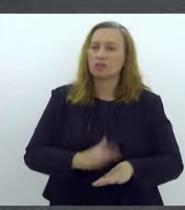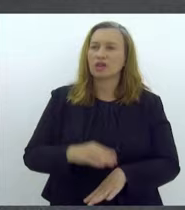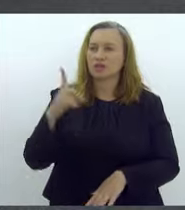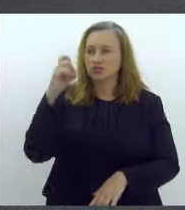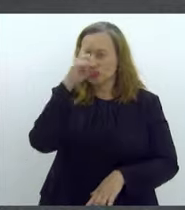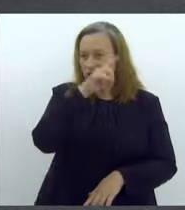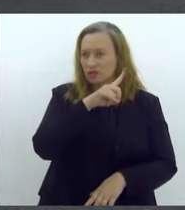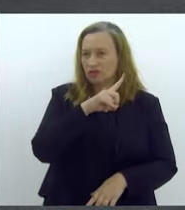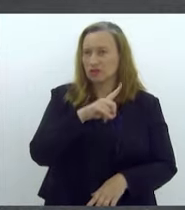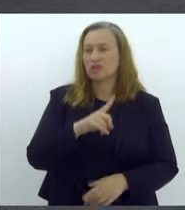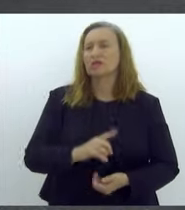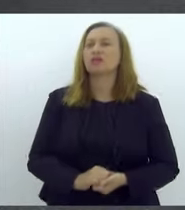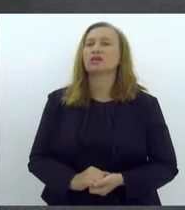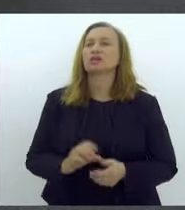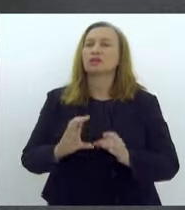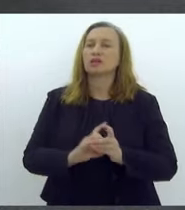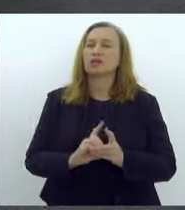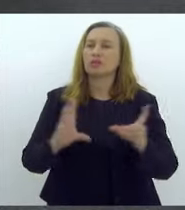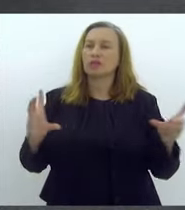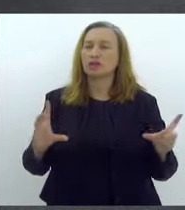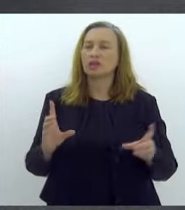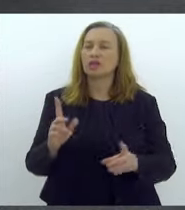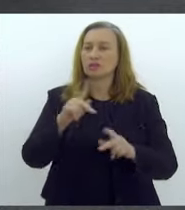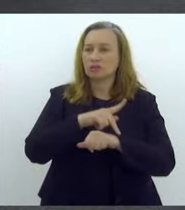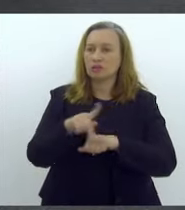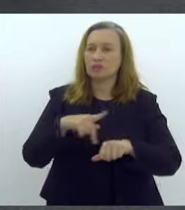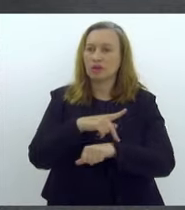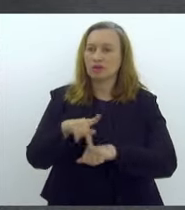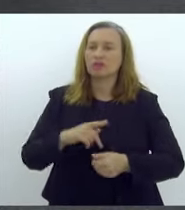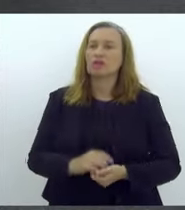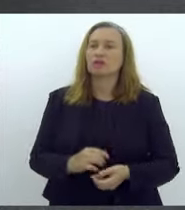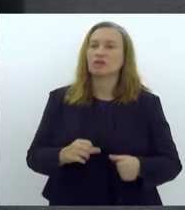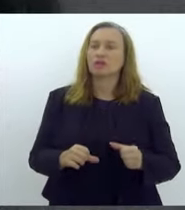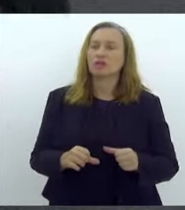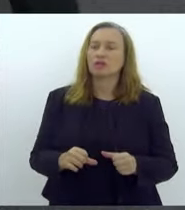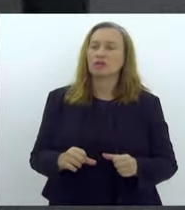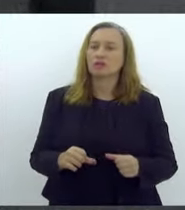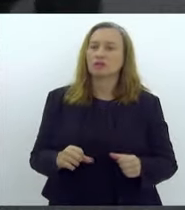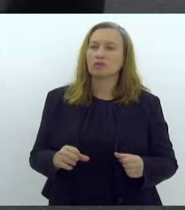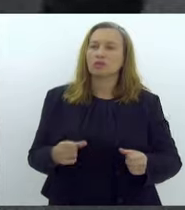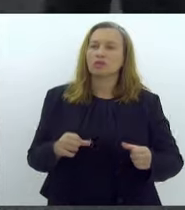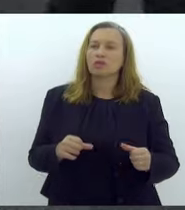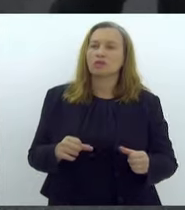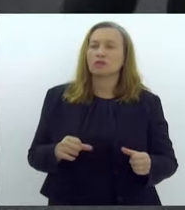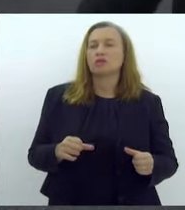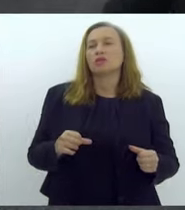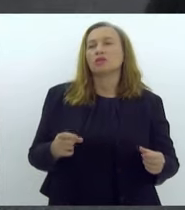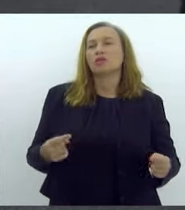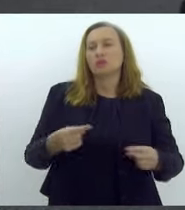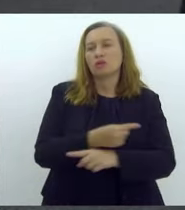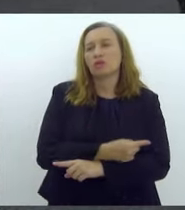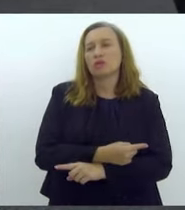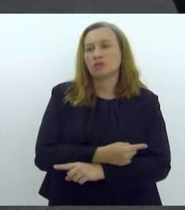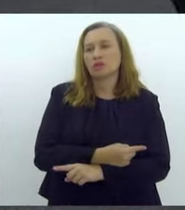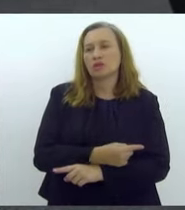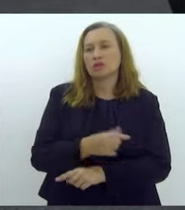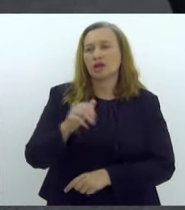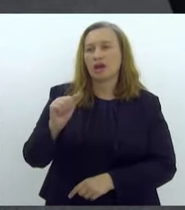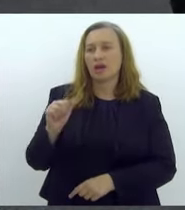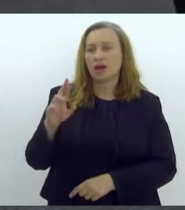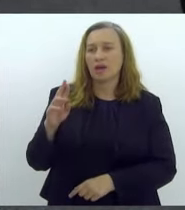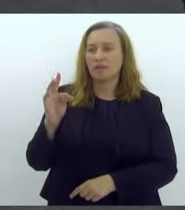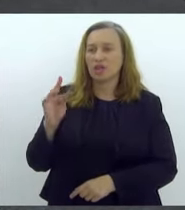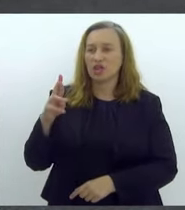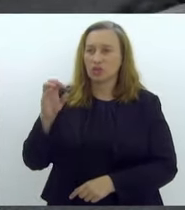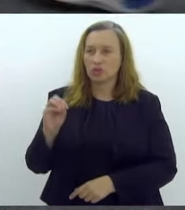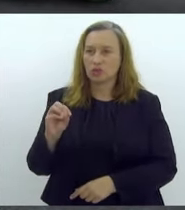da interrupção democrática do nosso país contra o arbítrio e que foram vitimados nos porões do referido